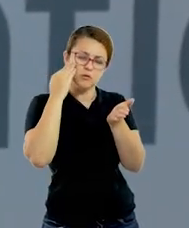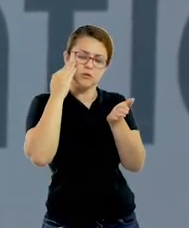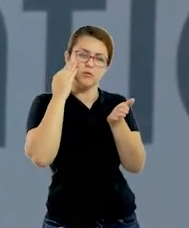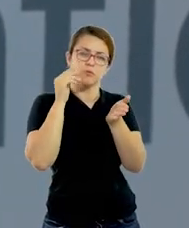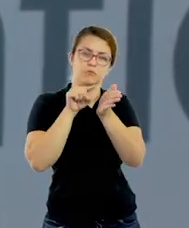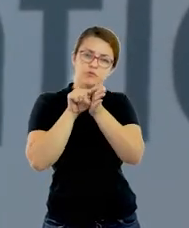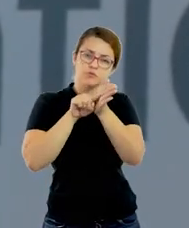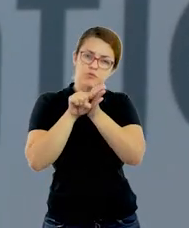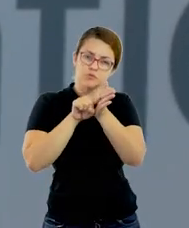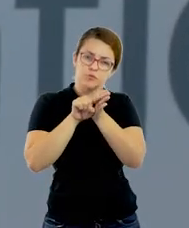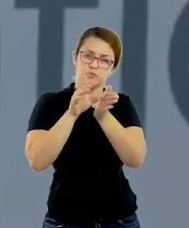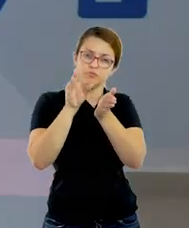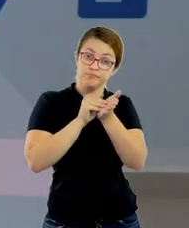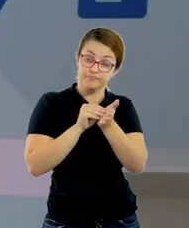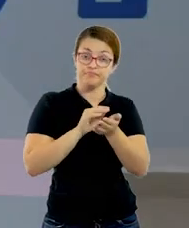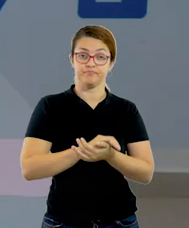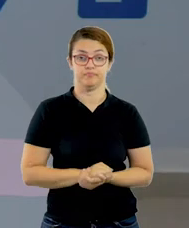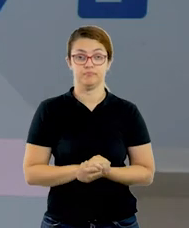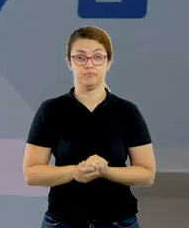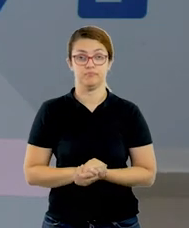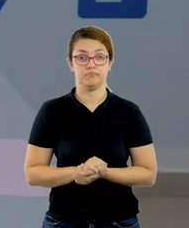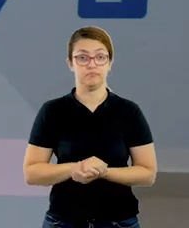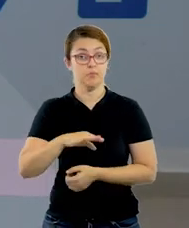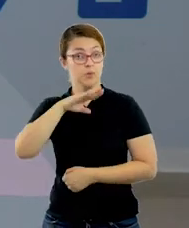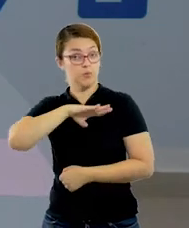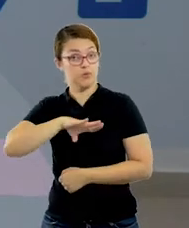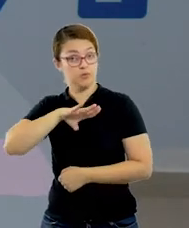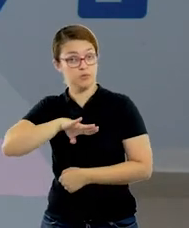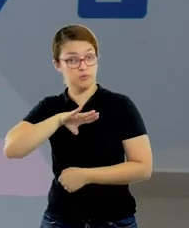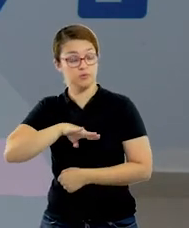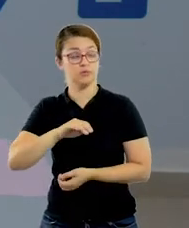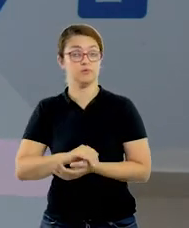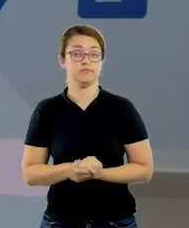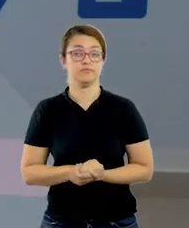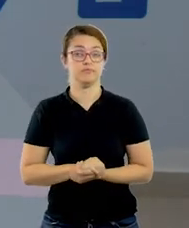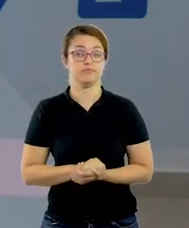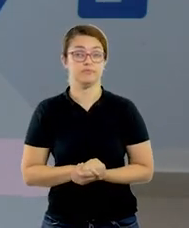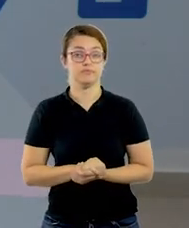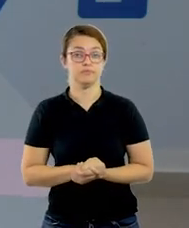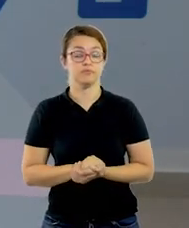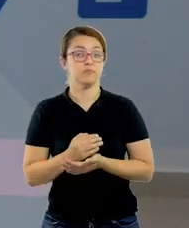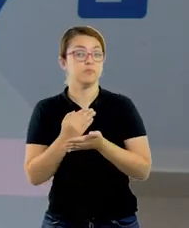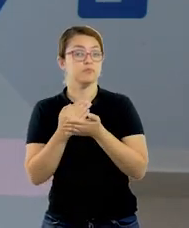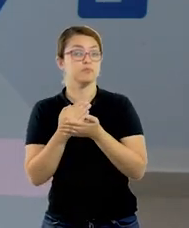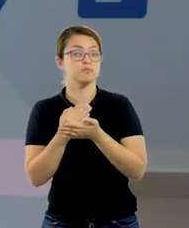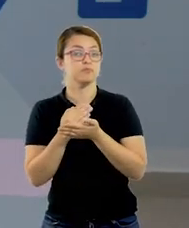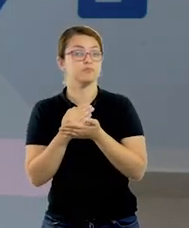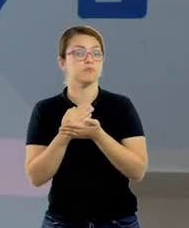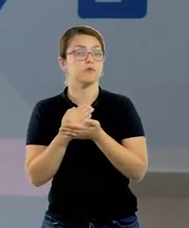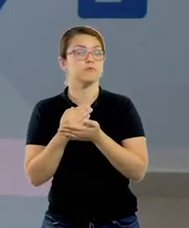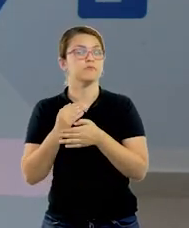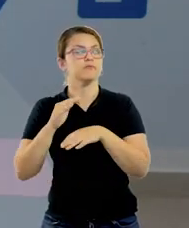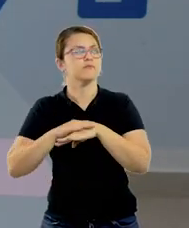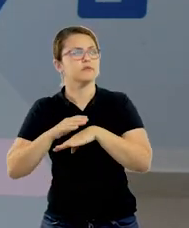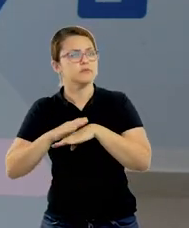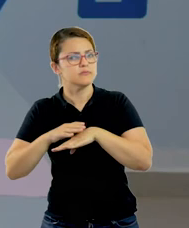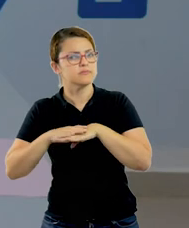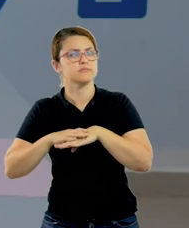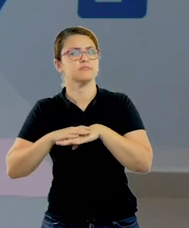que obtive não língua portuguesa nós vamos trabalhar com os utensílios